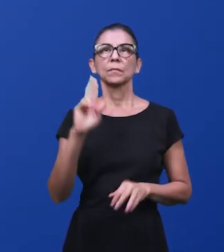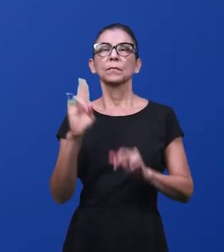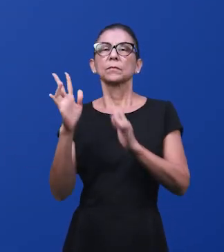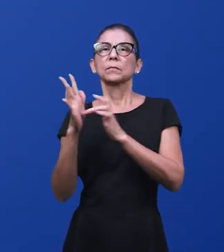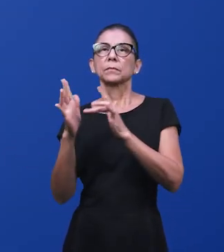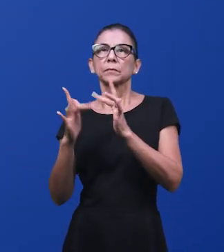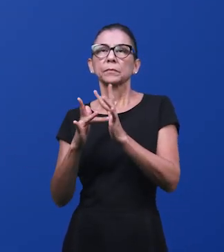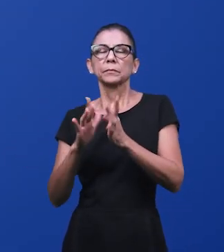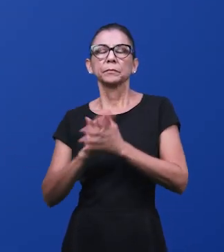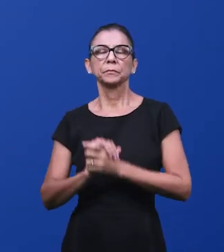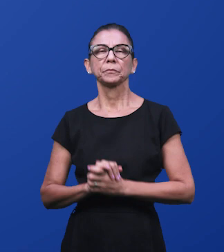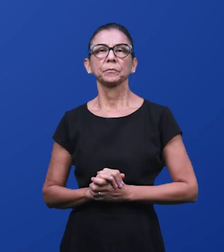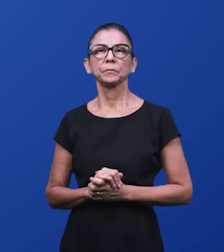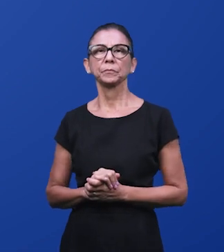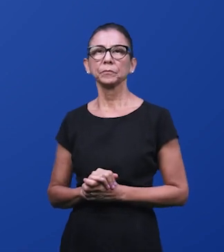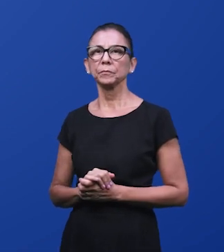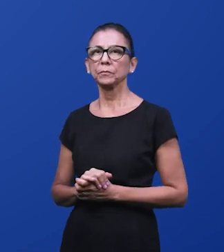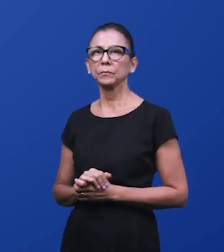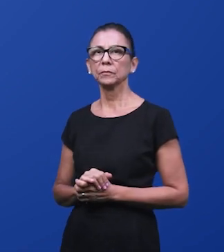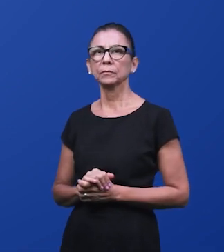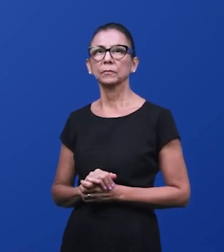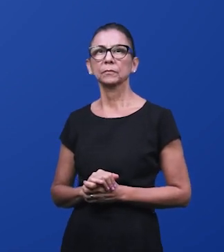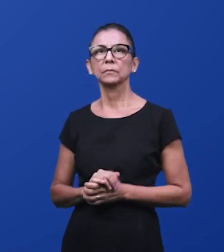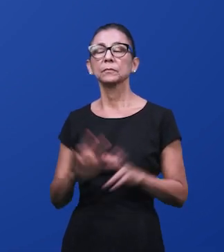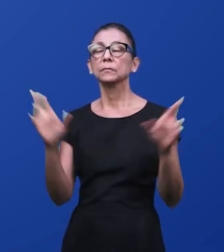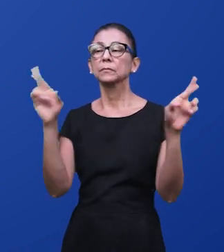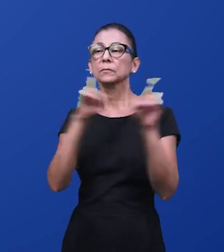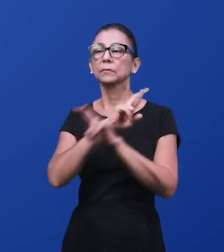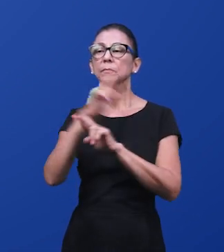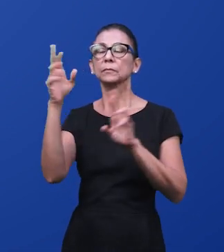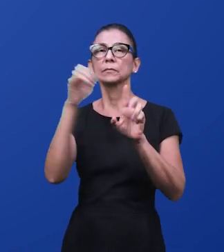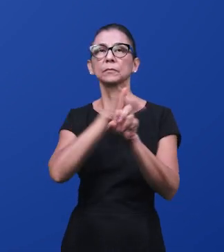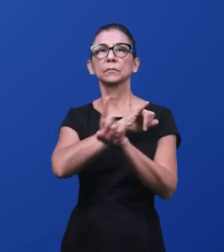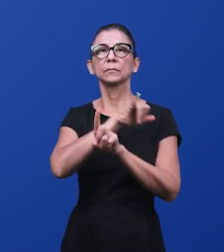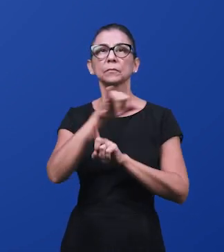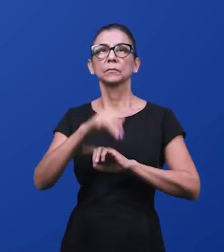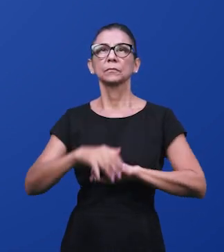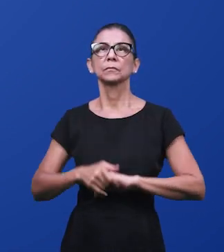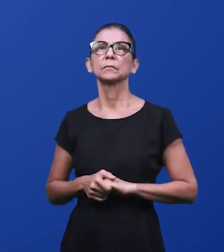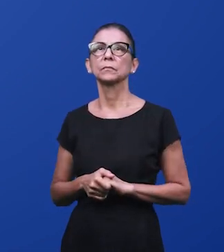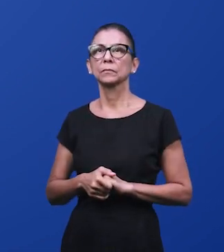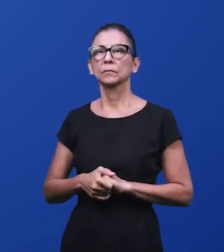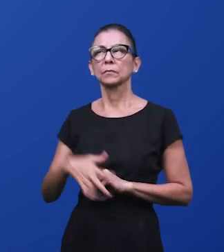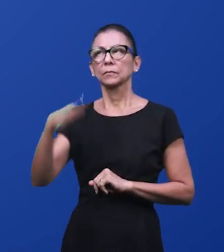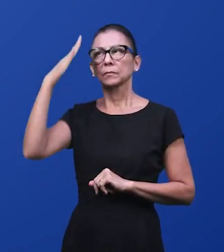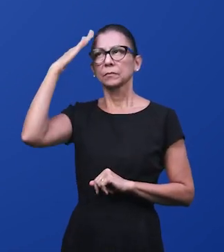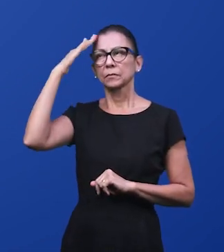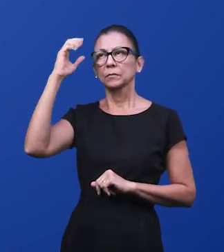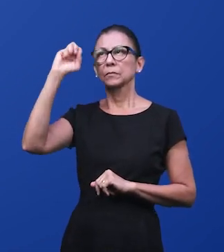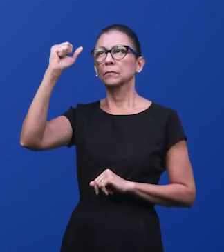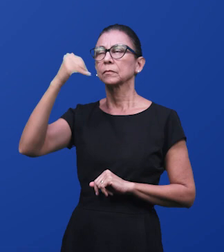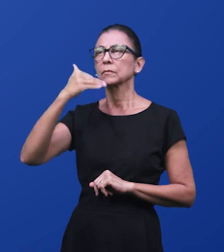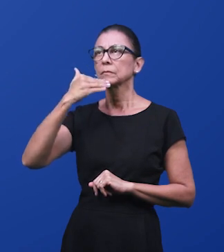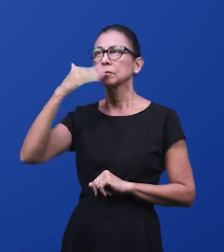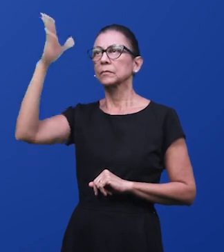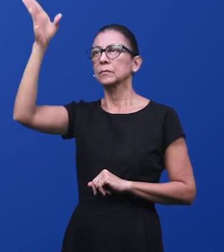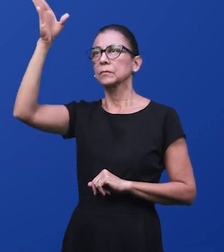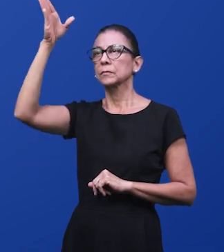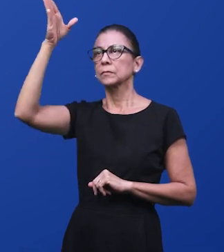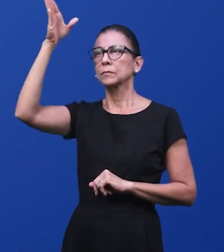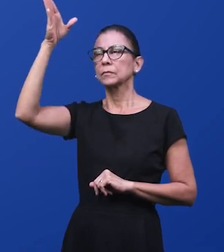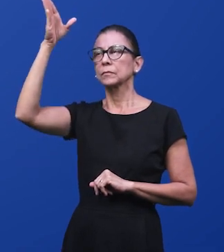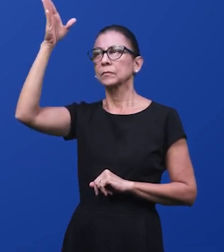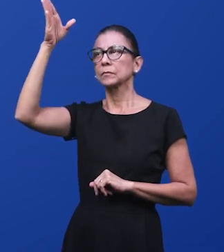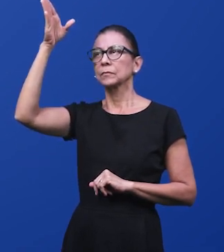Lorena, qual a relação profética entre o pedido de Salomão ao Senhor e os dons espirituais? Lolo,